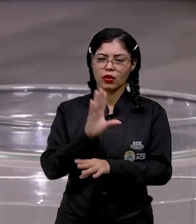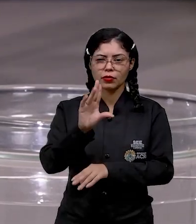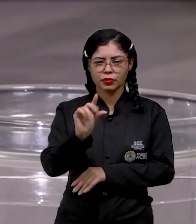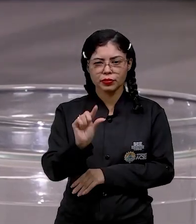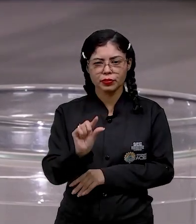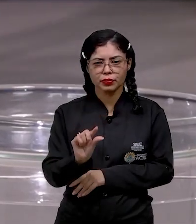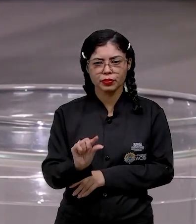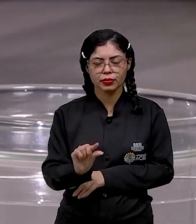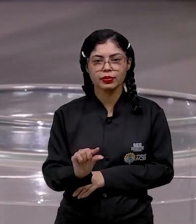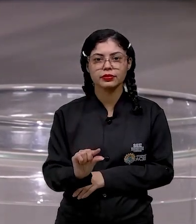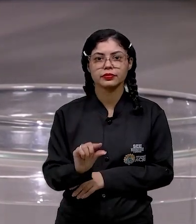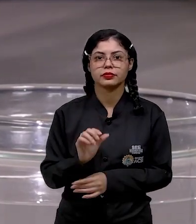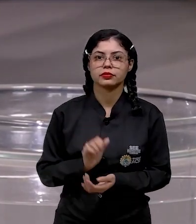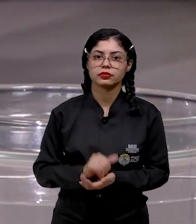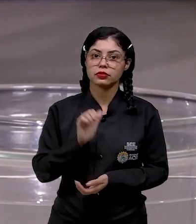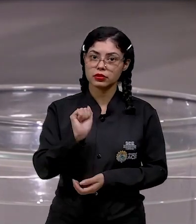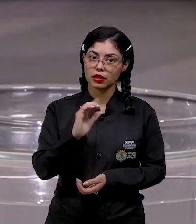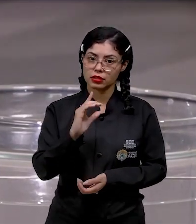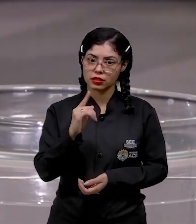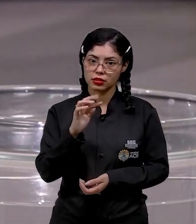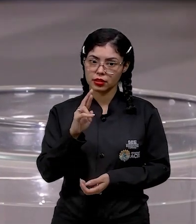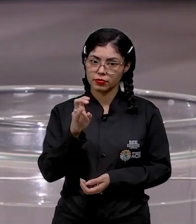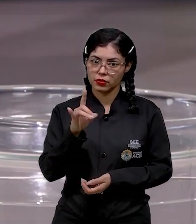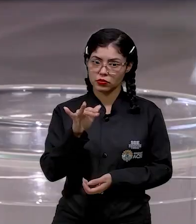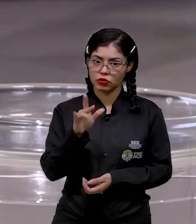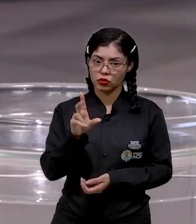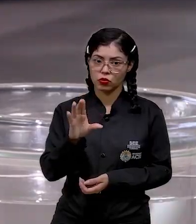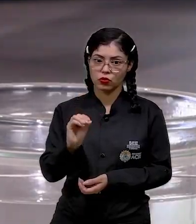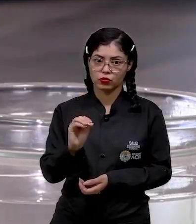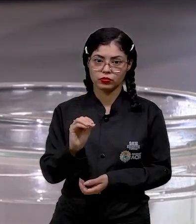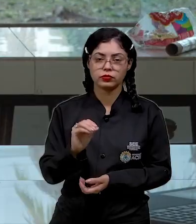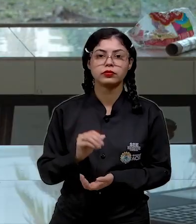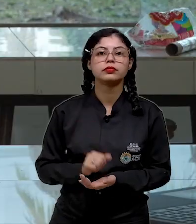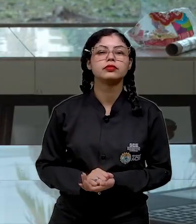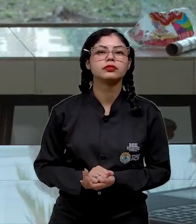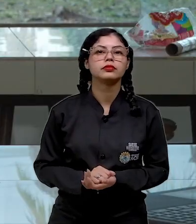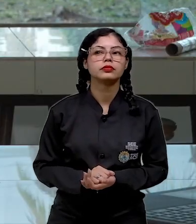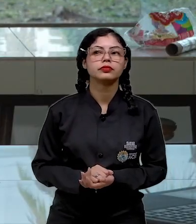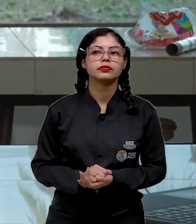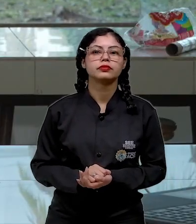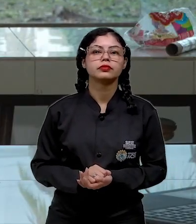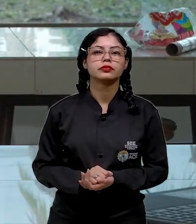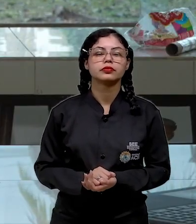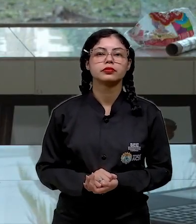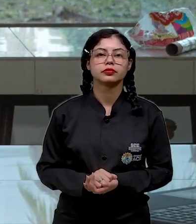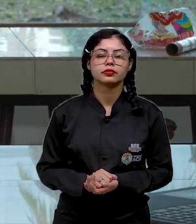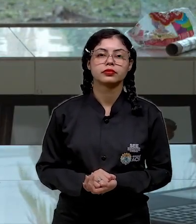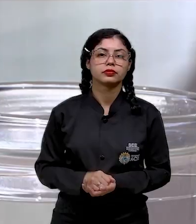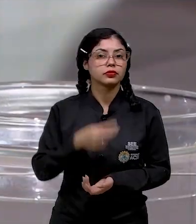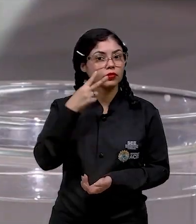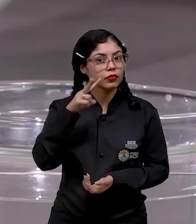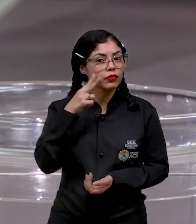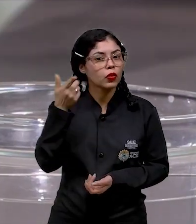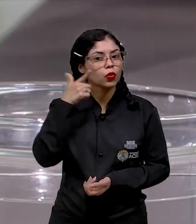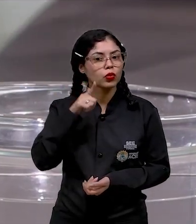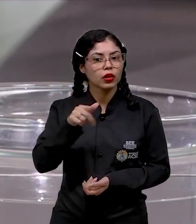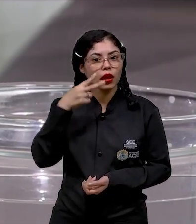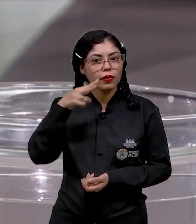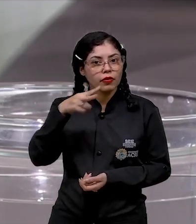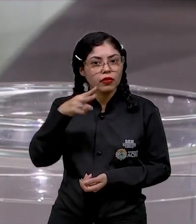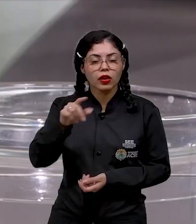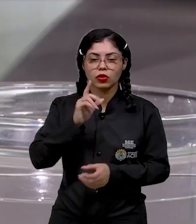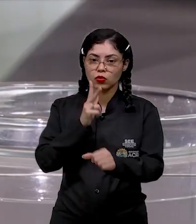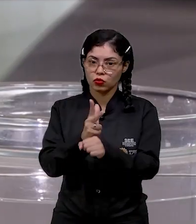ácido acético. Então a gente vai adicionar aqui o vinagre e ó, não sei se vocês estão conseguindo ver aí no